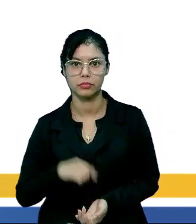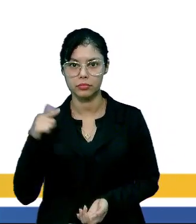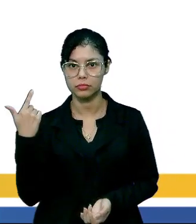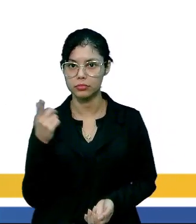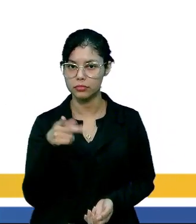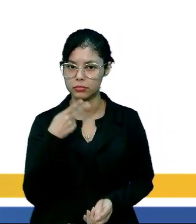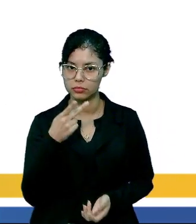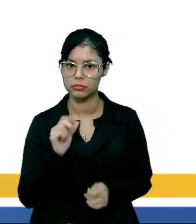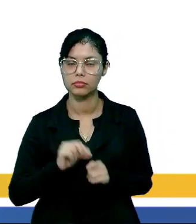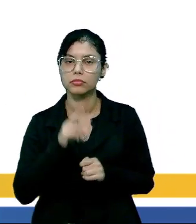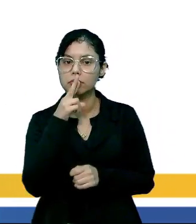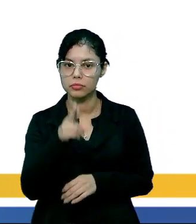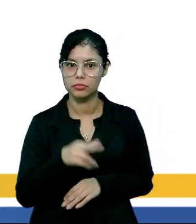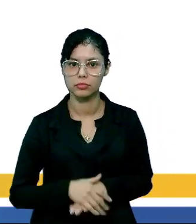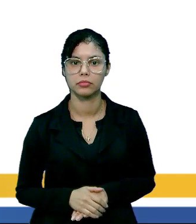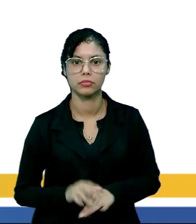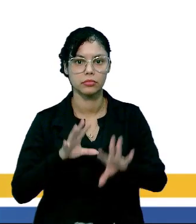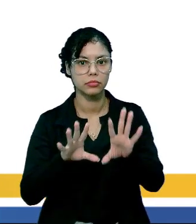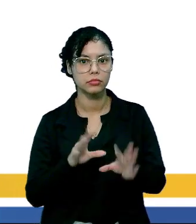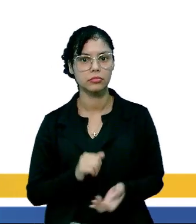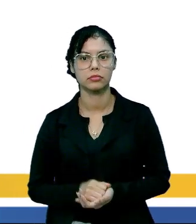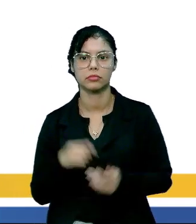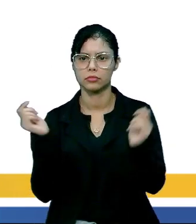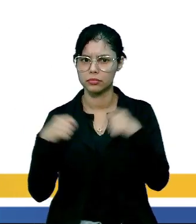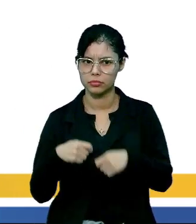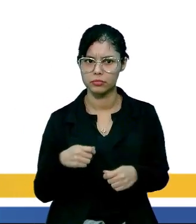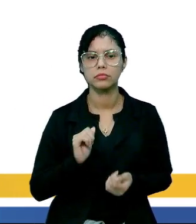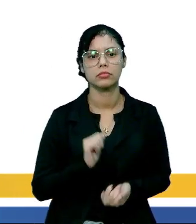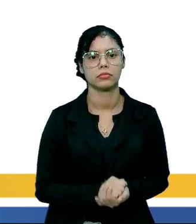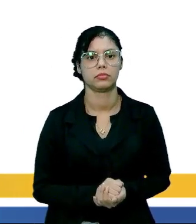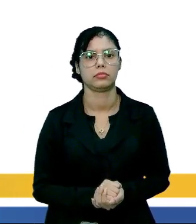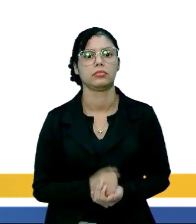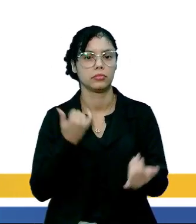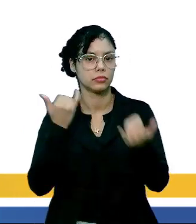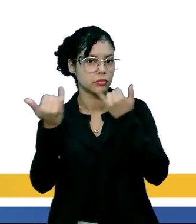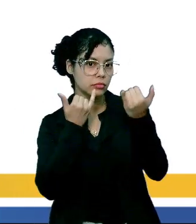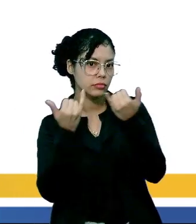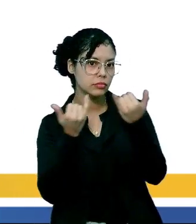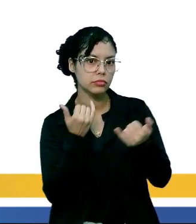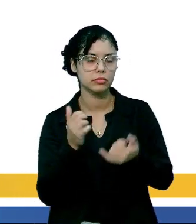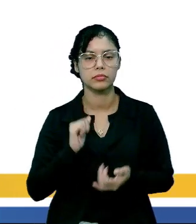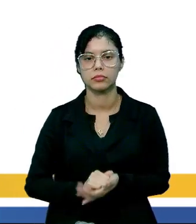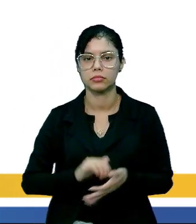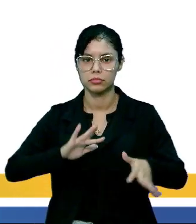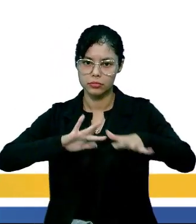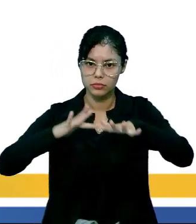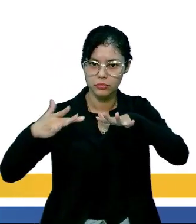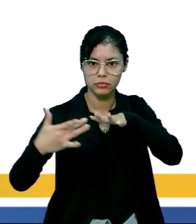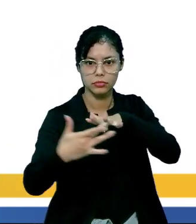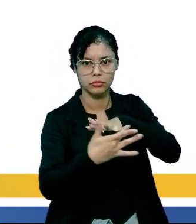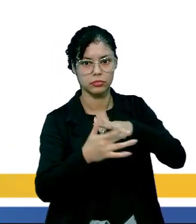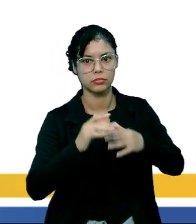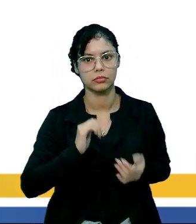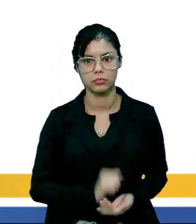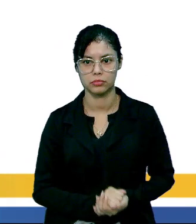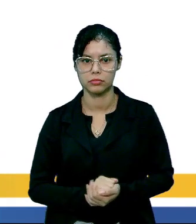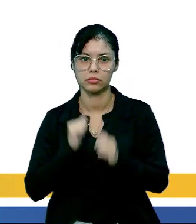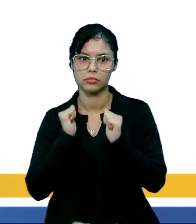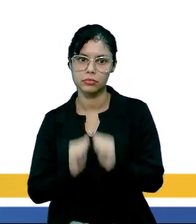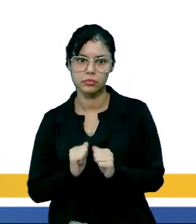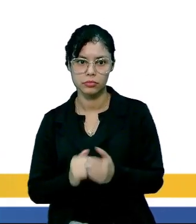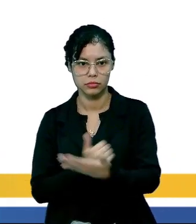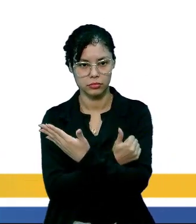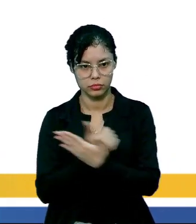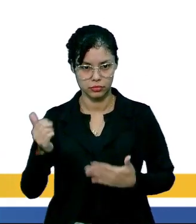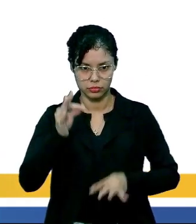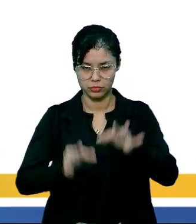você fala, você responde. Assim, em síntese, é possível afirmar que ofensas propagadas por meio das redes